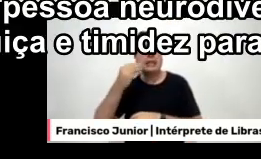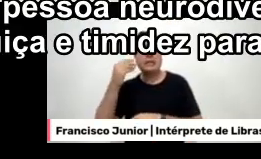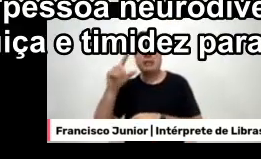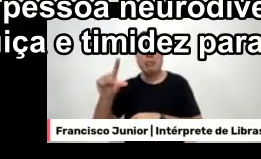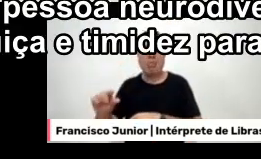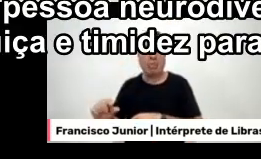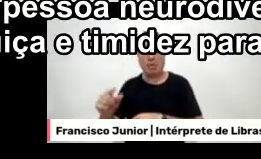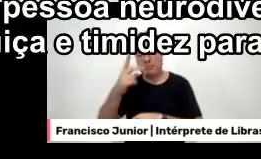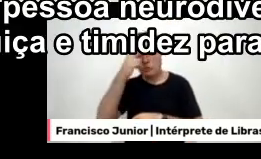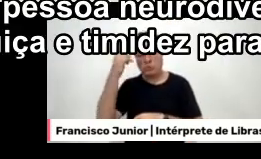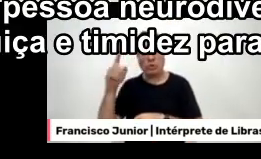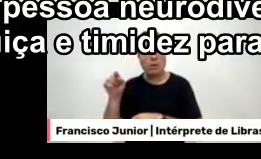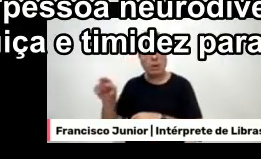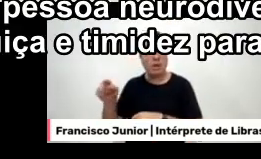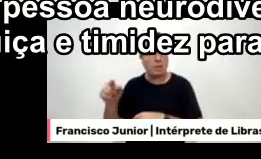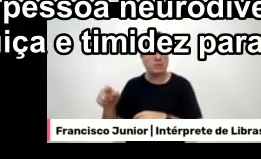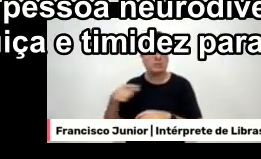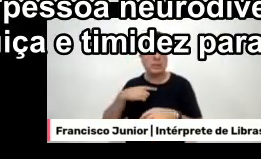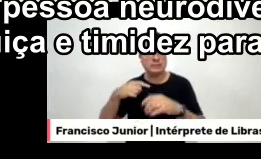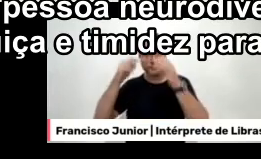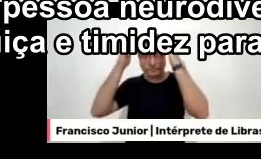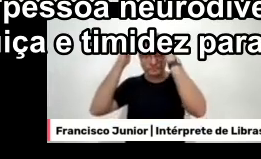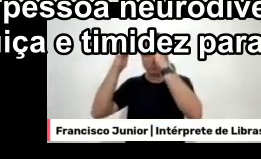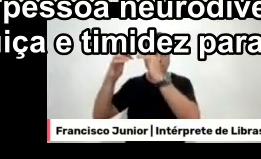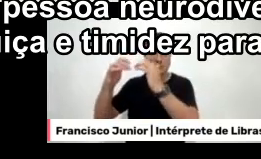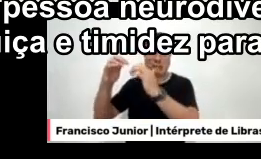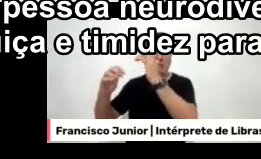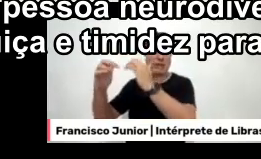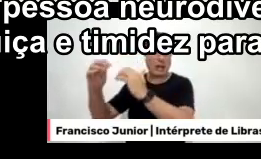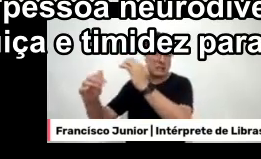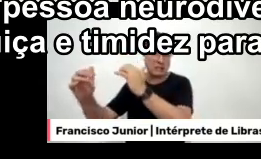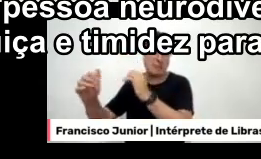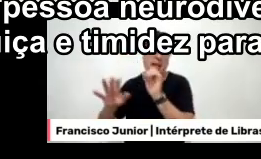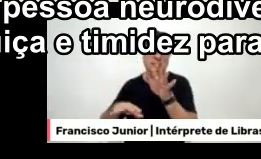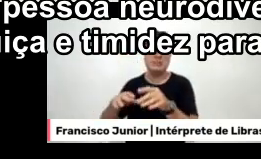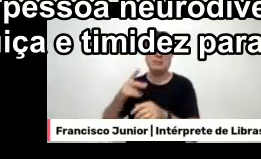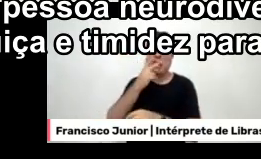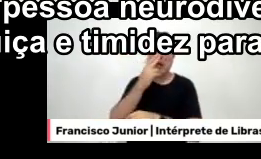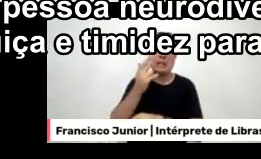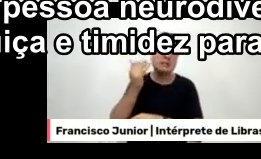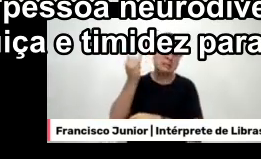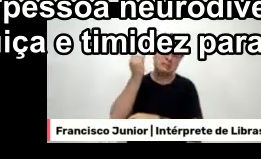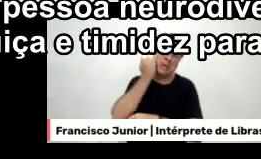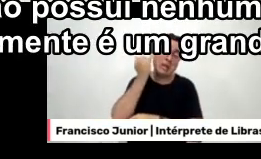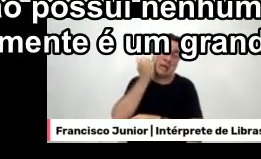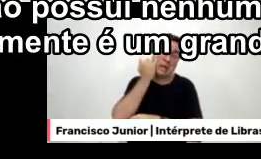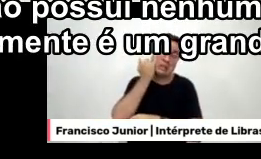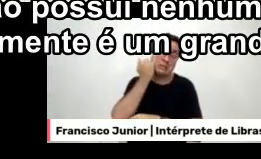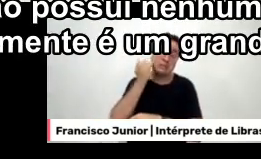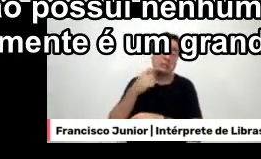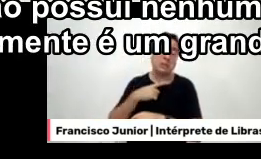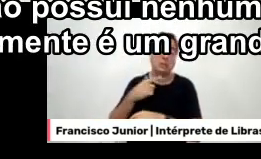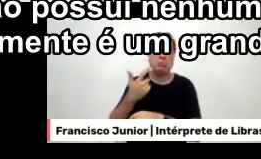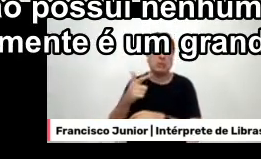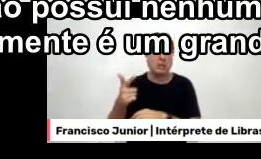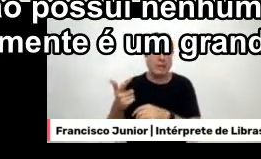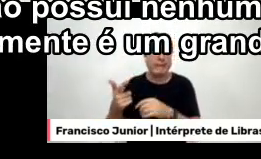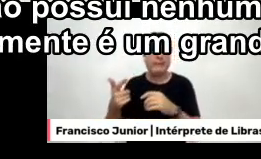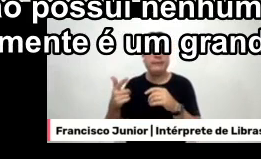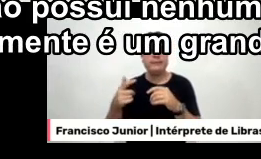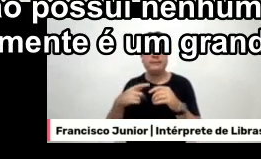pessoa neurodiversa, o que pode parecer preguiça e timidez para uma pessoa neurotípica, que não possui nenhum